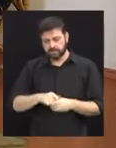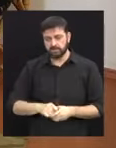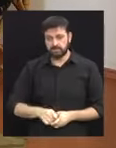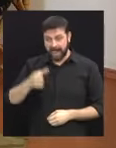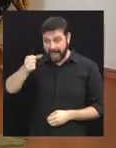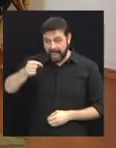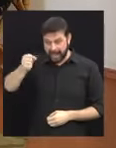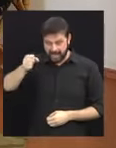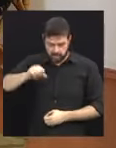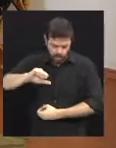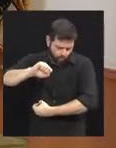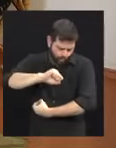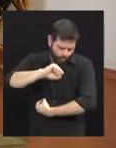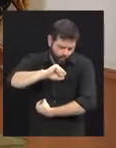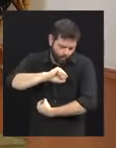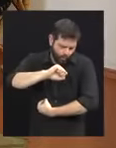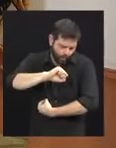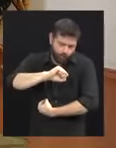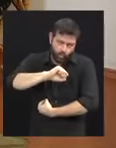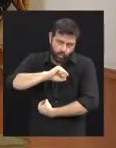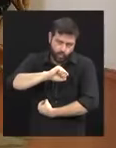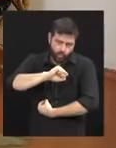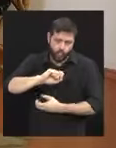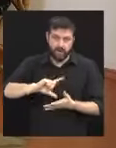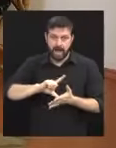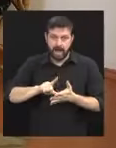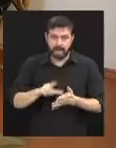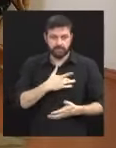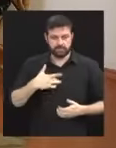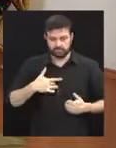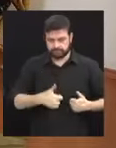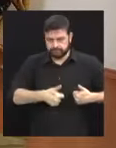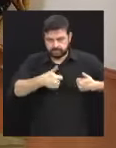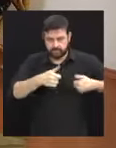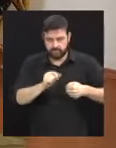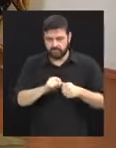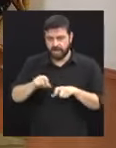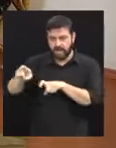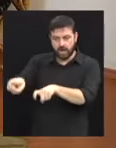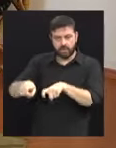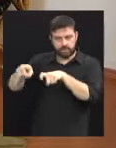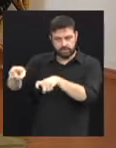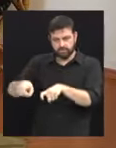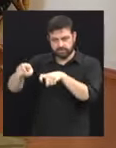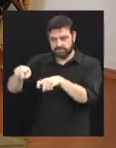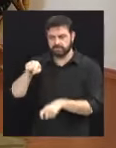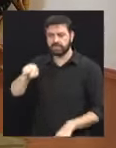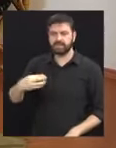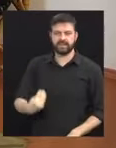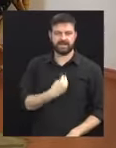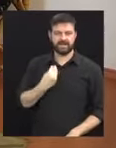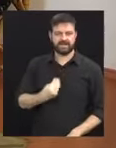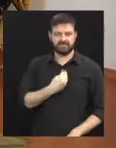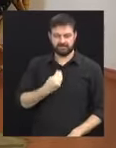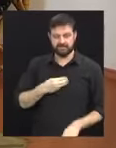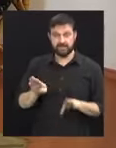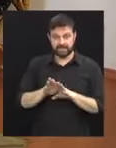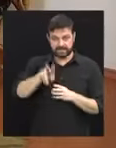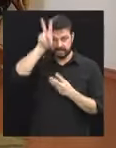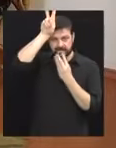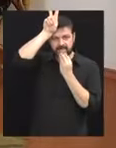mamadeira, depois nessa associação. Depois que estavam reabilitados, eles foram para um sítio vegano em São Paulo. Os cabritos